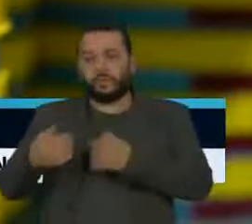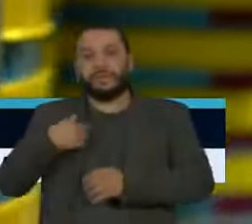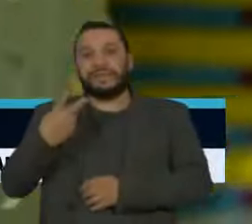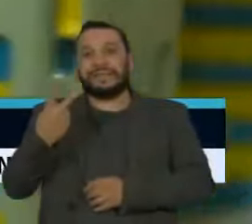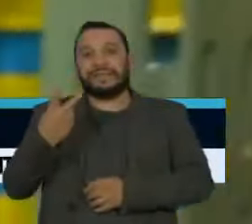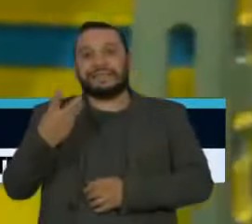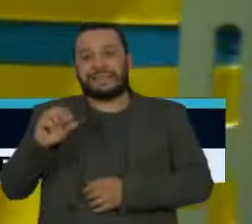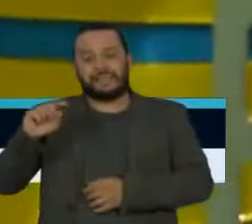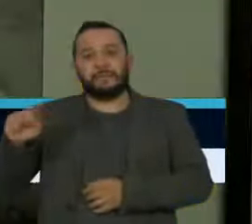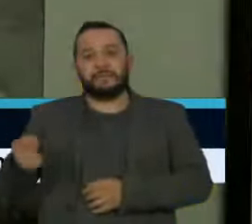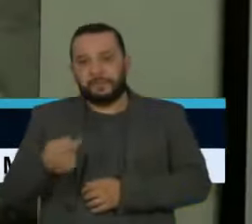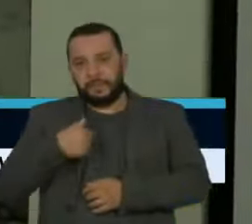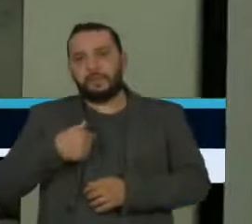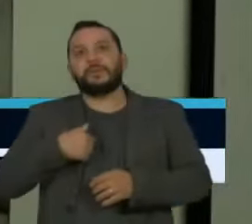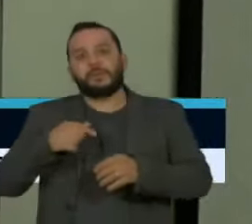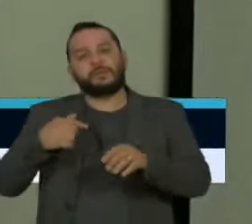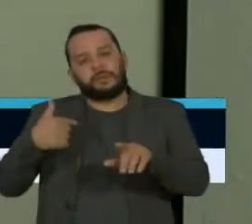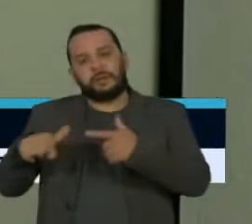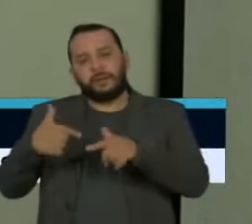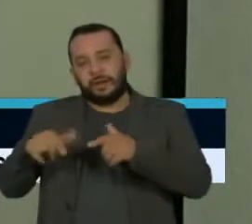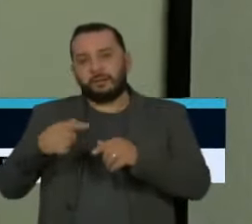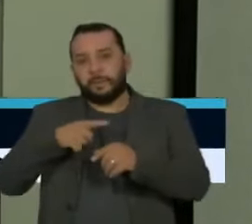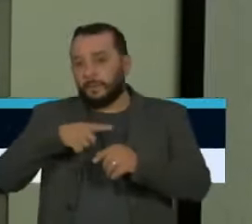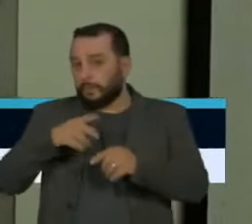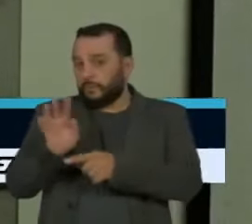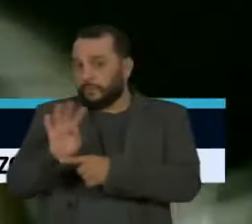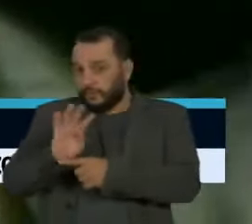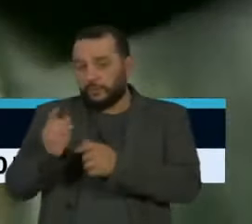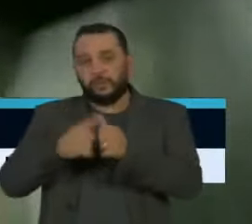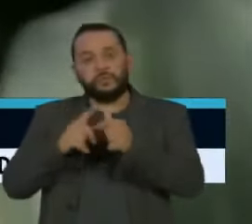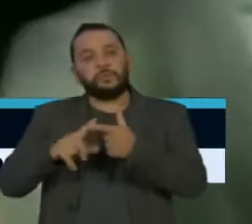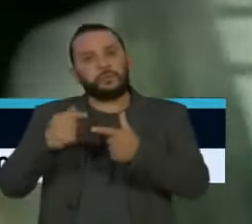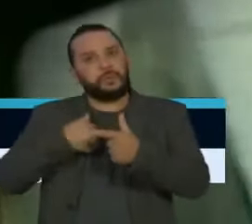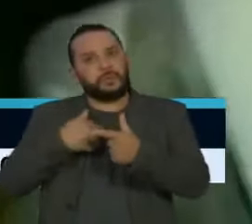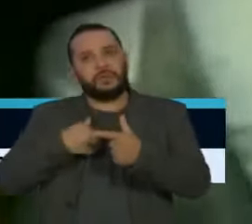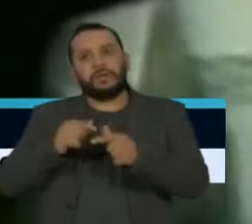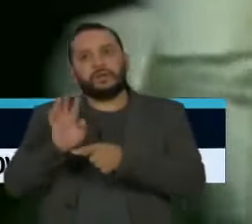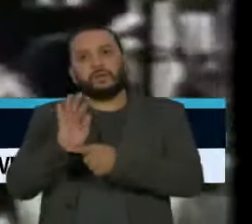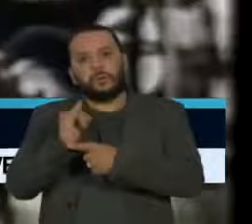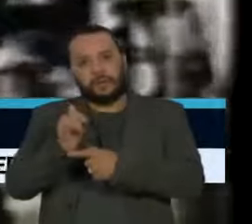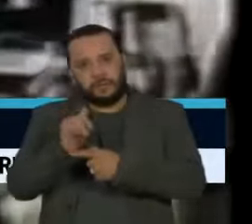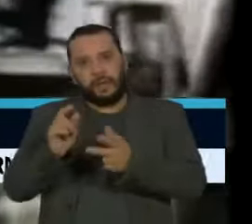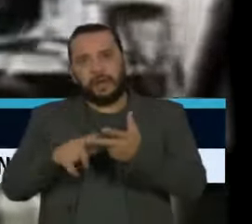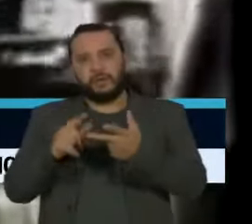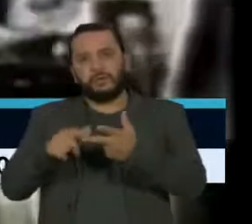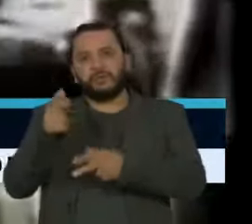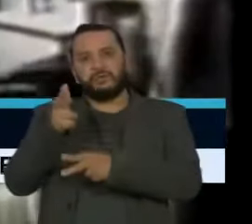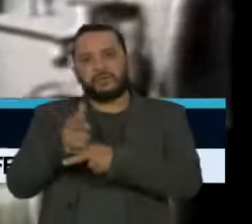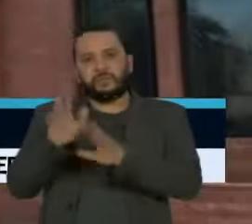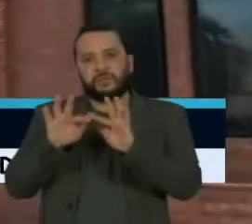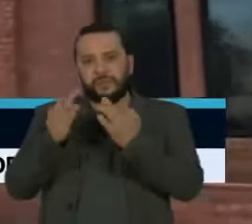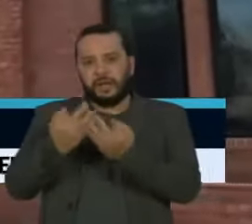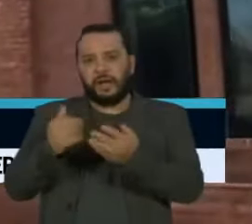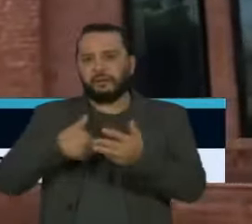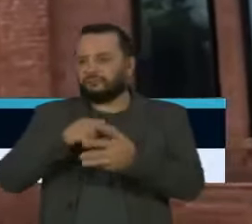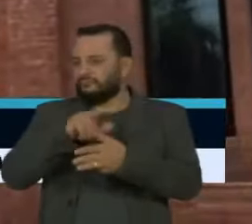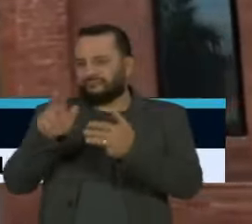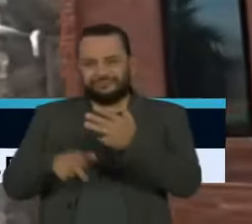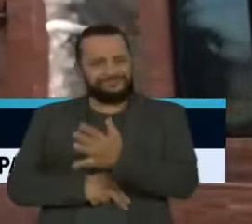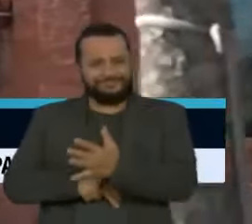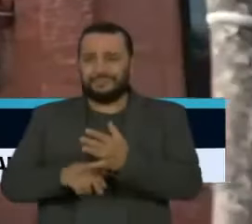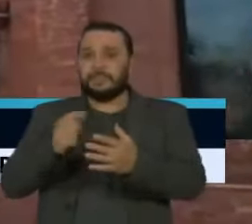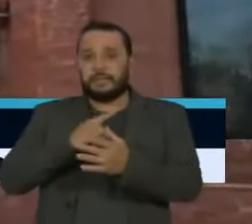de ficção, documentários, cinejornais, filmes publicitários e registros familiares. Abriga mais de 1 milhão de